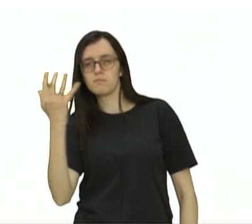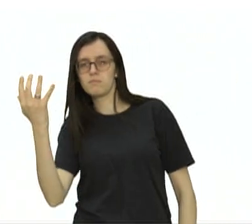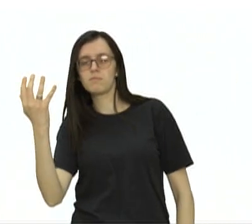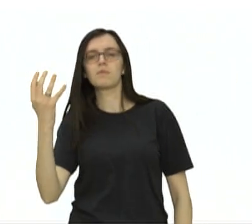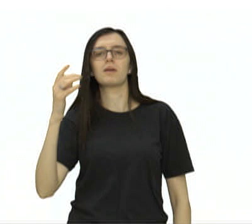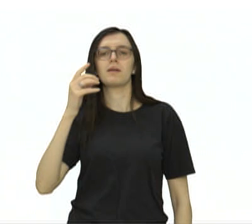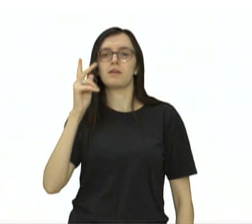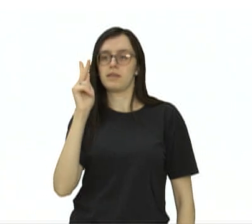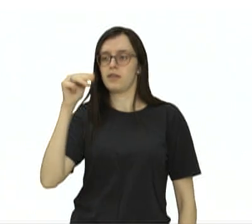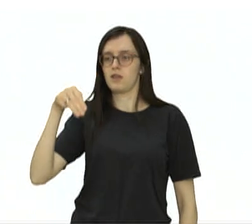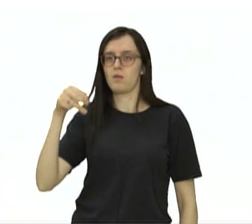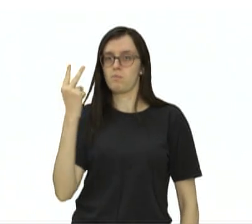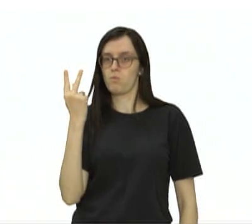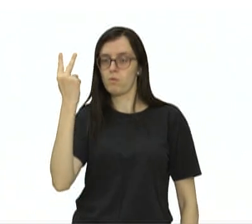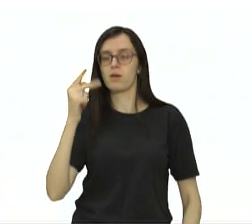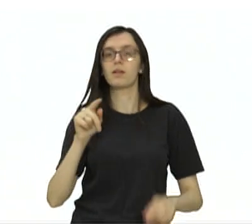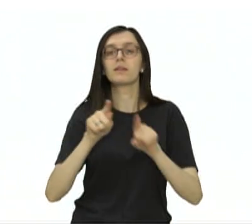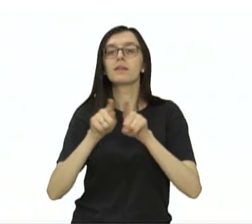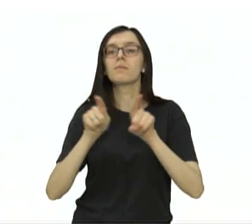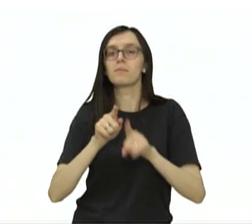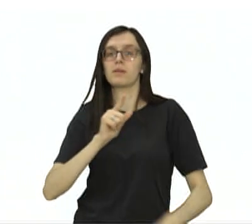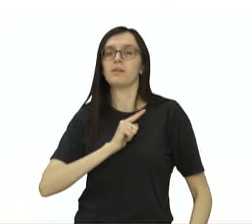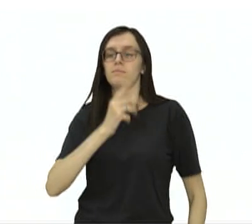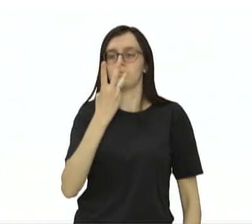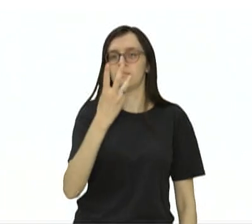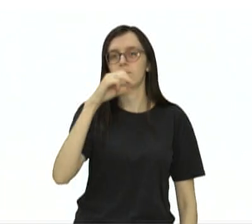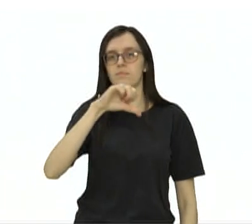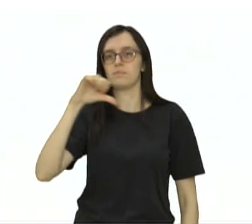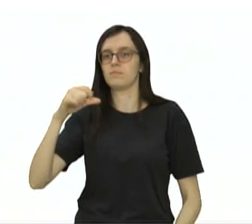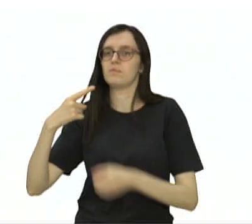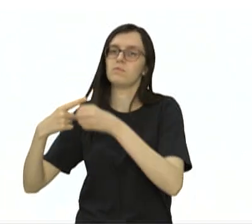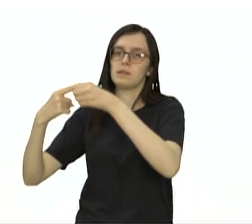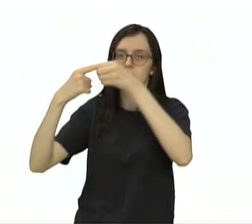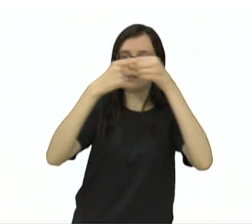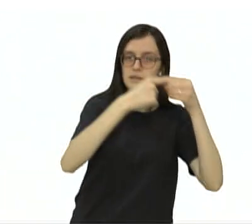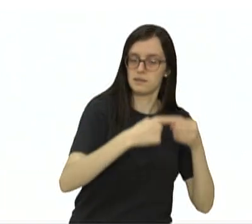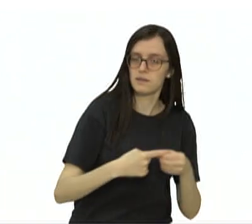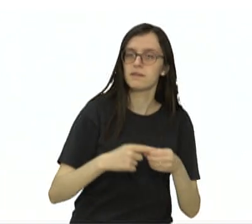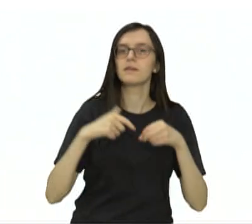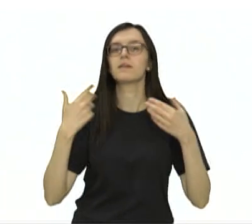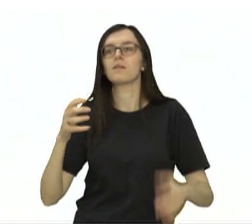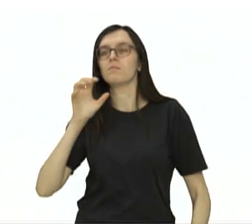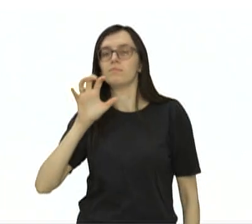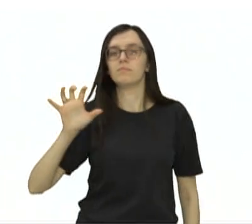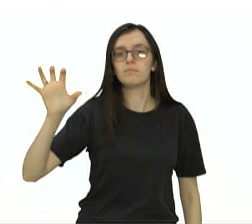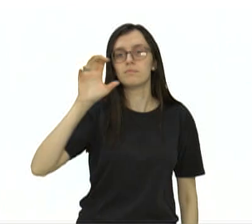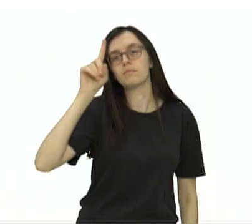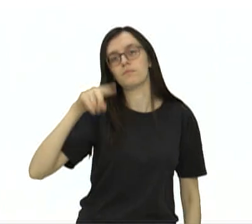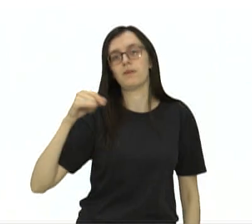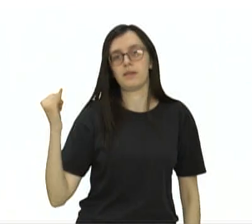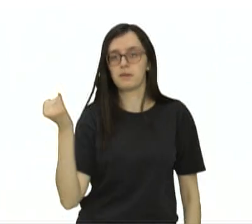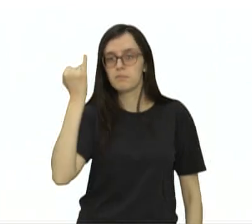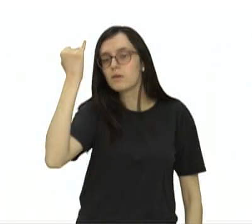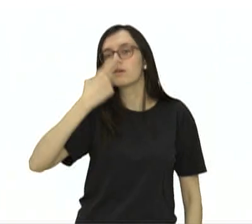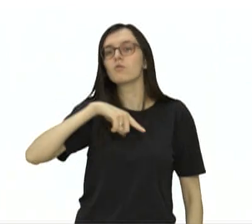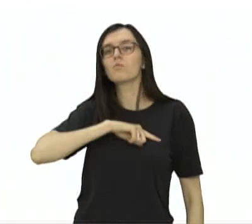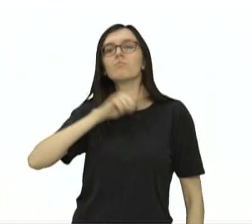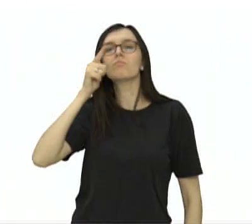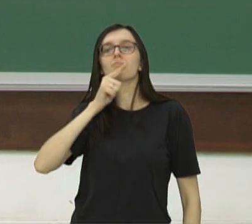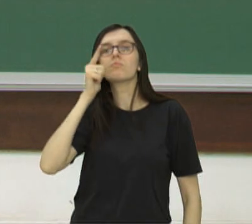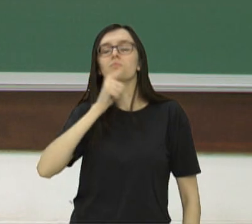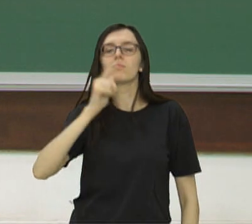quadrados e ele tem 399 municípios. Então por isso a regionalização é importante, para que nós